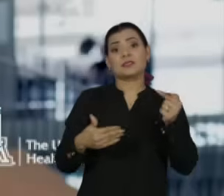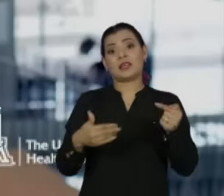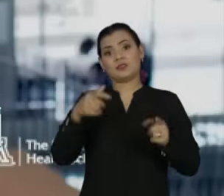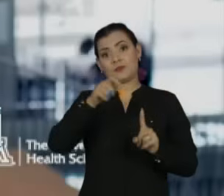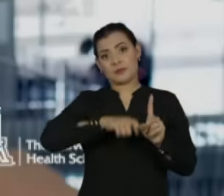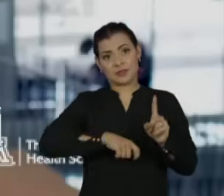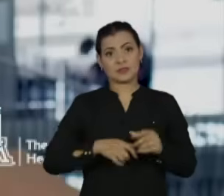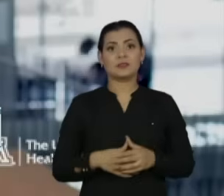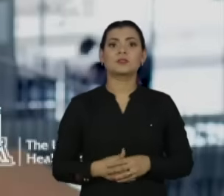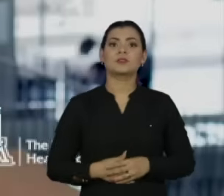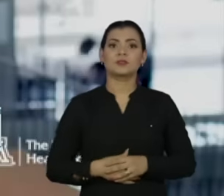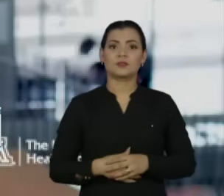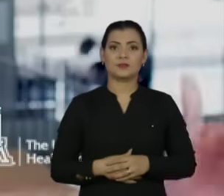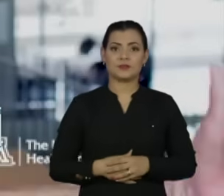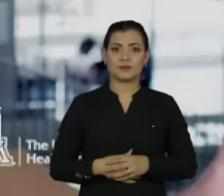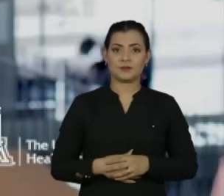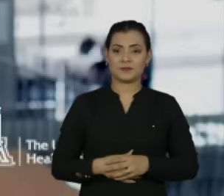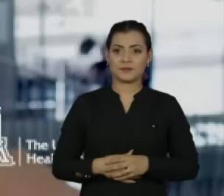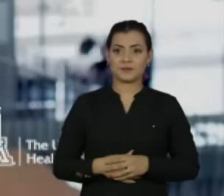meses.